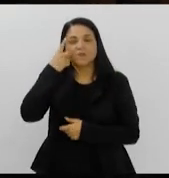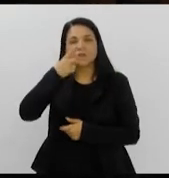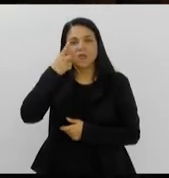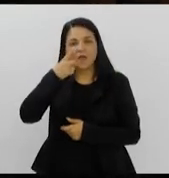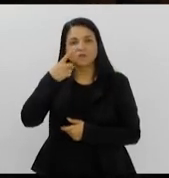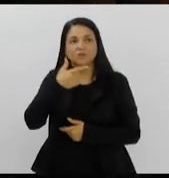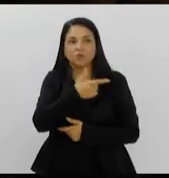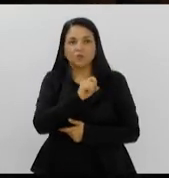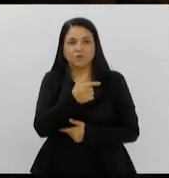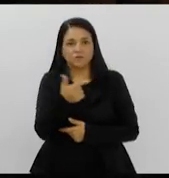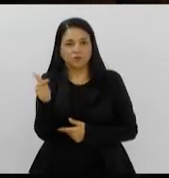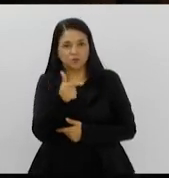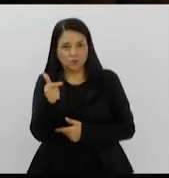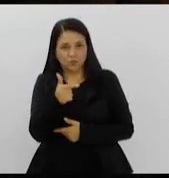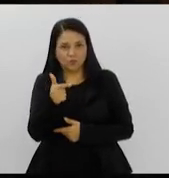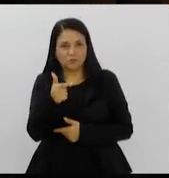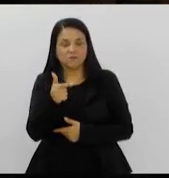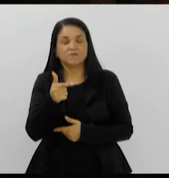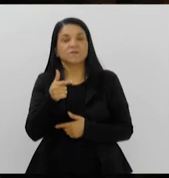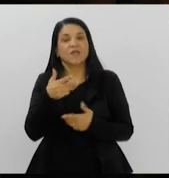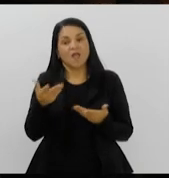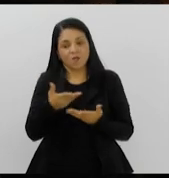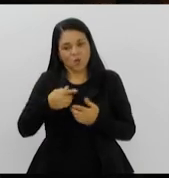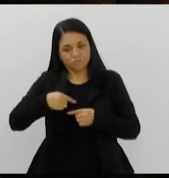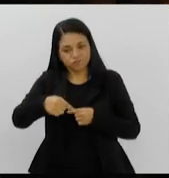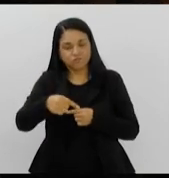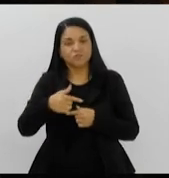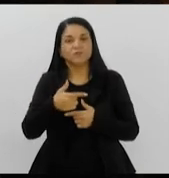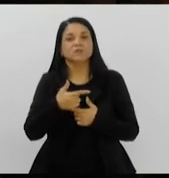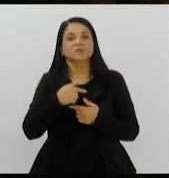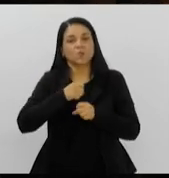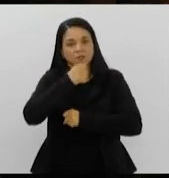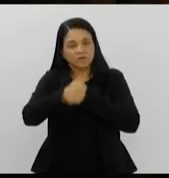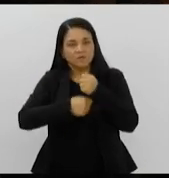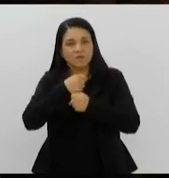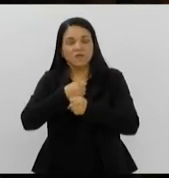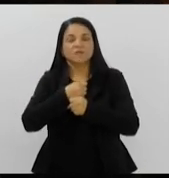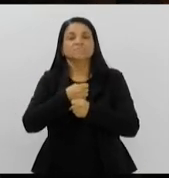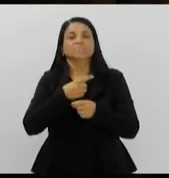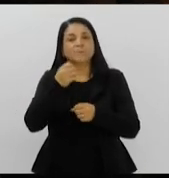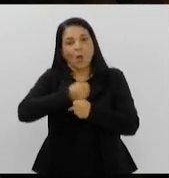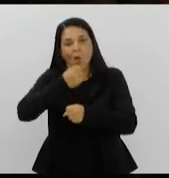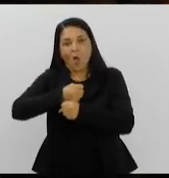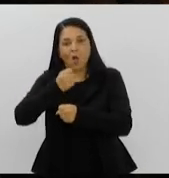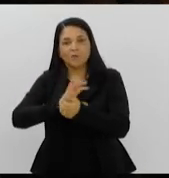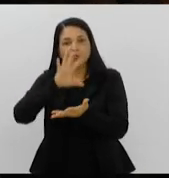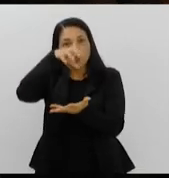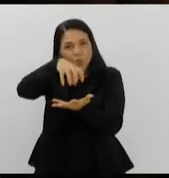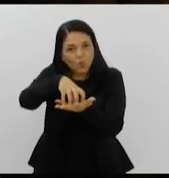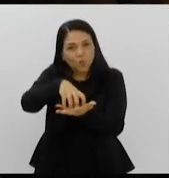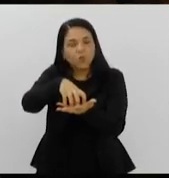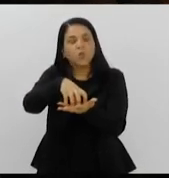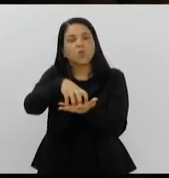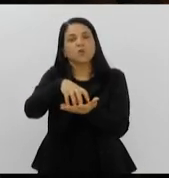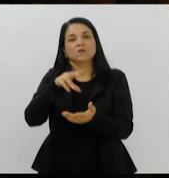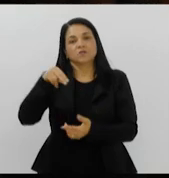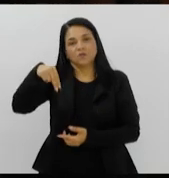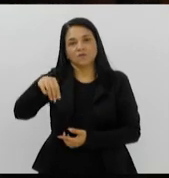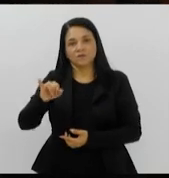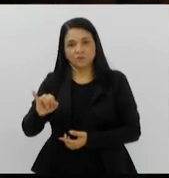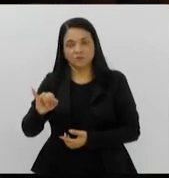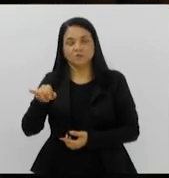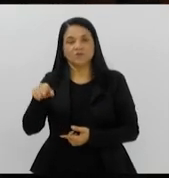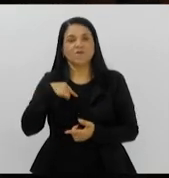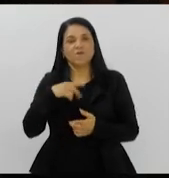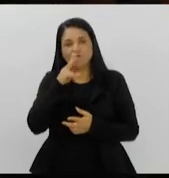2022, que será atendido essa grande demanda em Nova Iguaçu, que eu tenho certeza que vai fortalecer